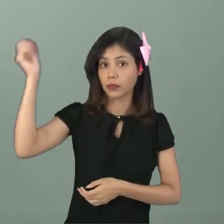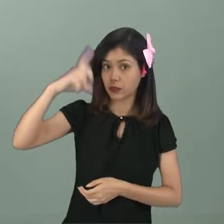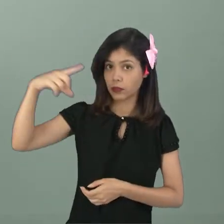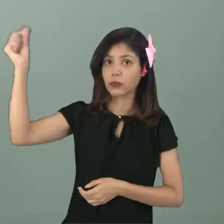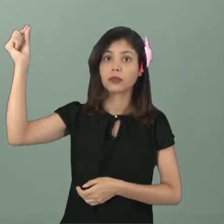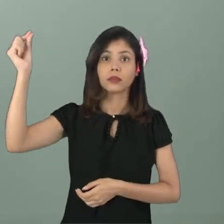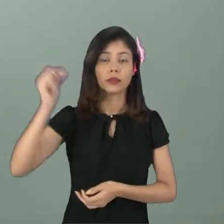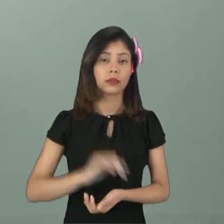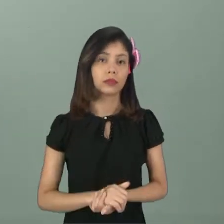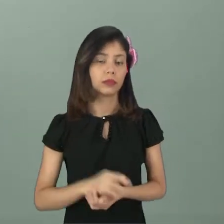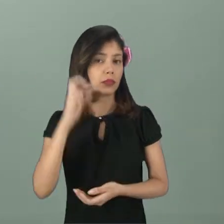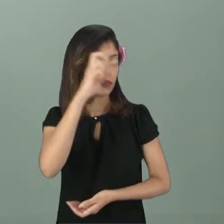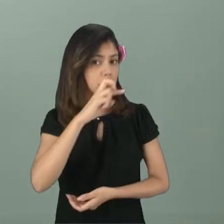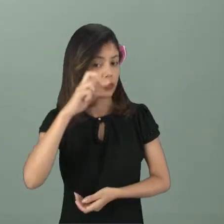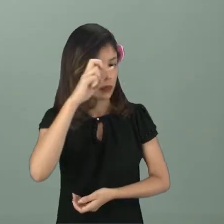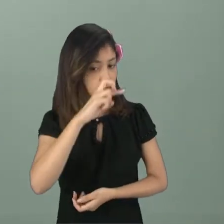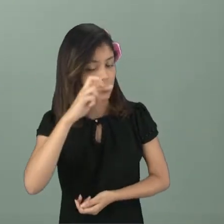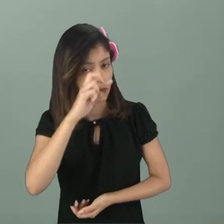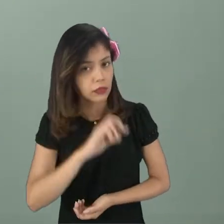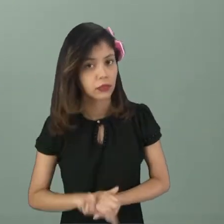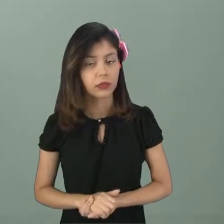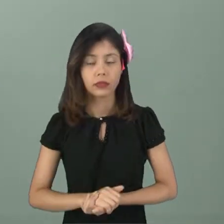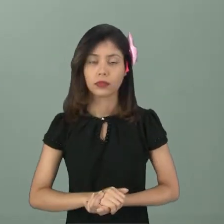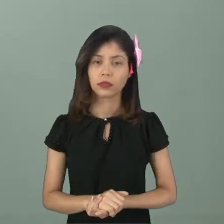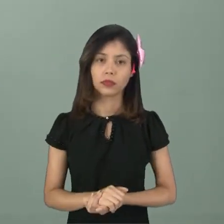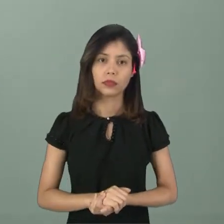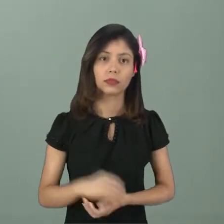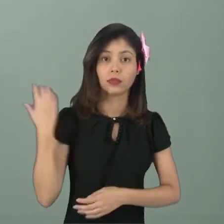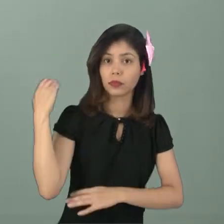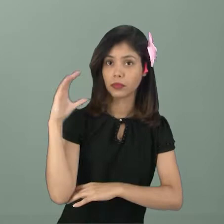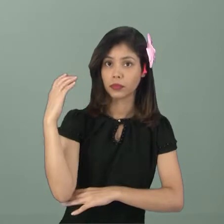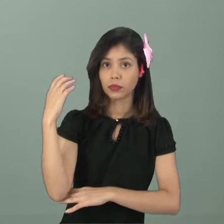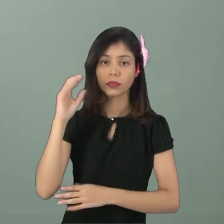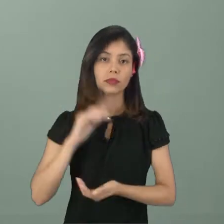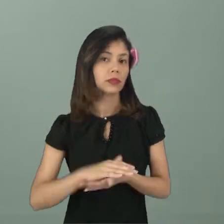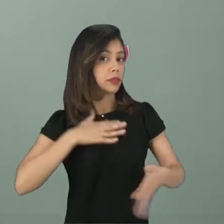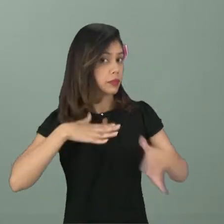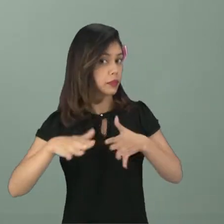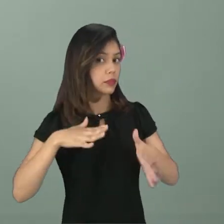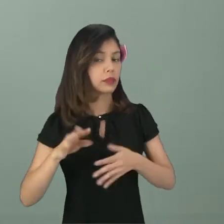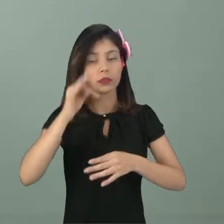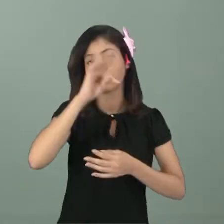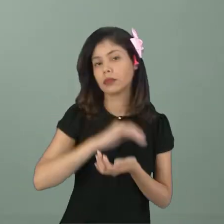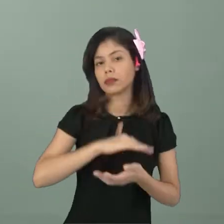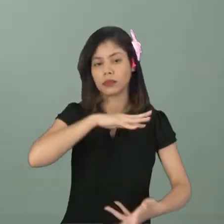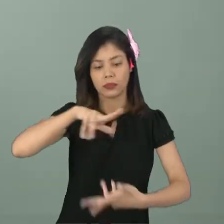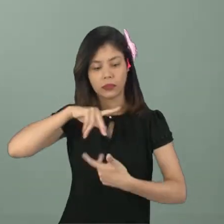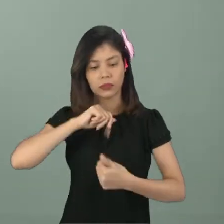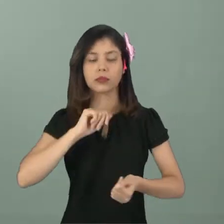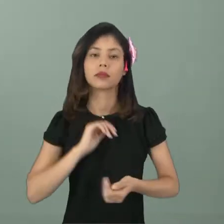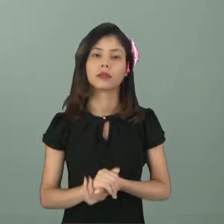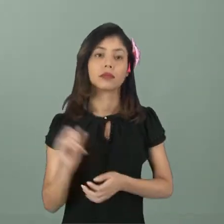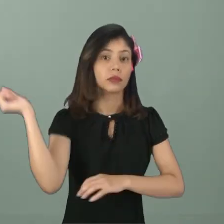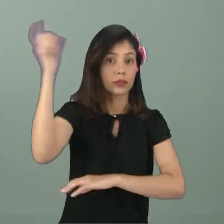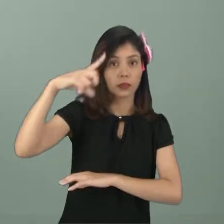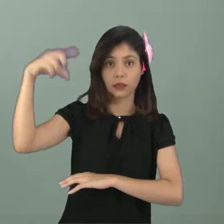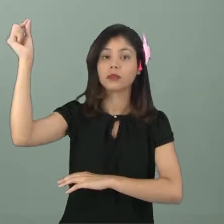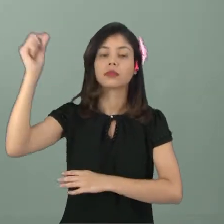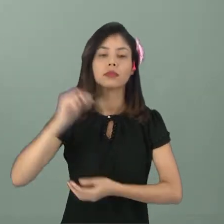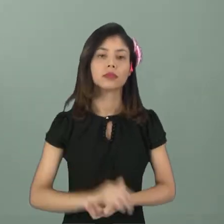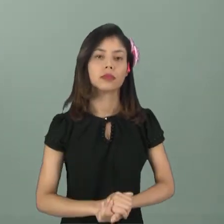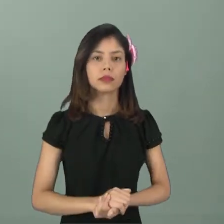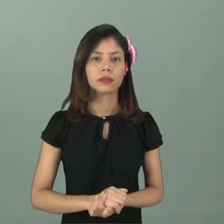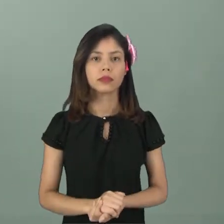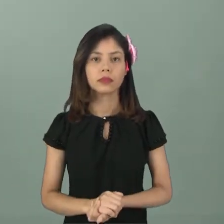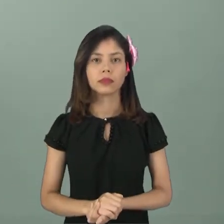lua, observações dos cientistas, do movimento da Terra, do movimento da Lua,